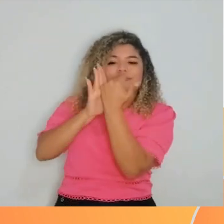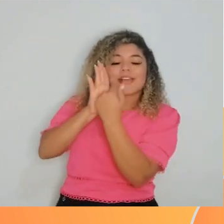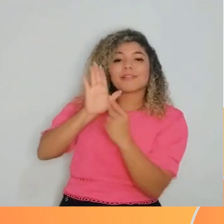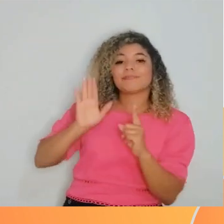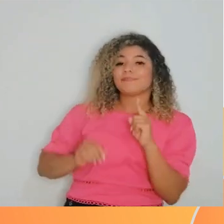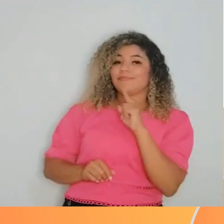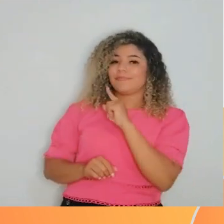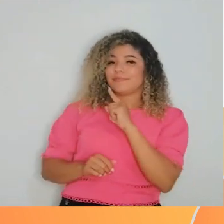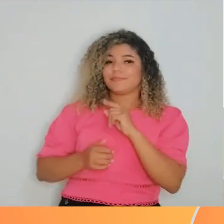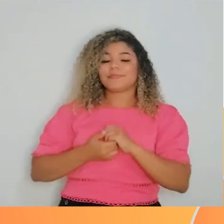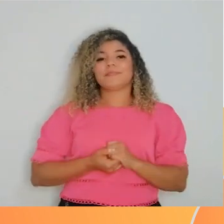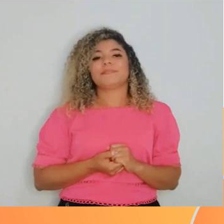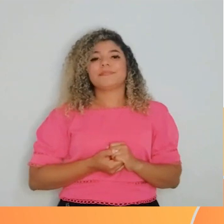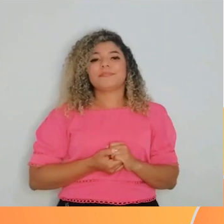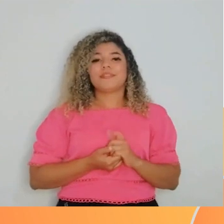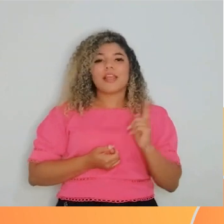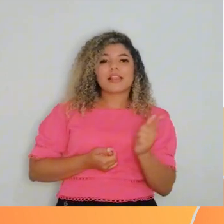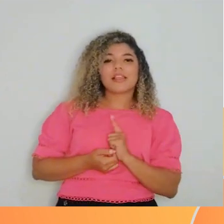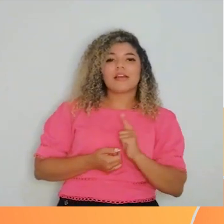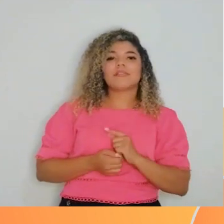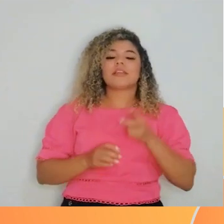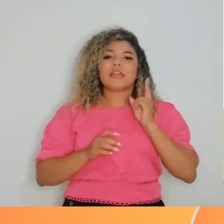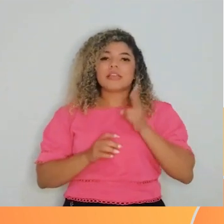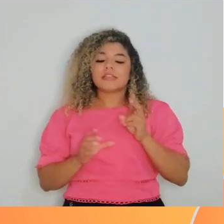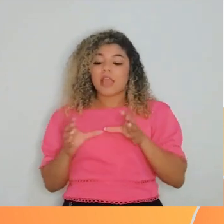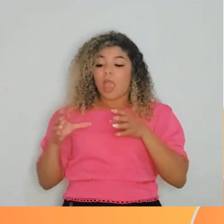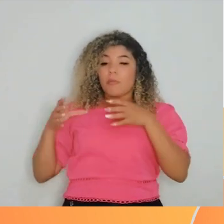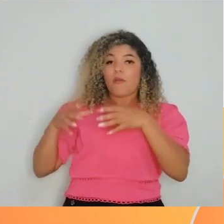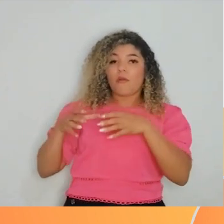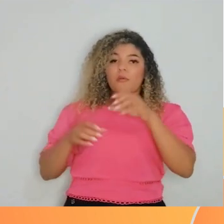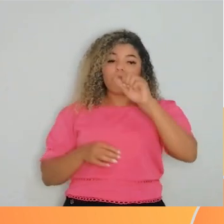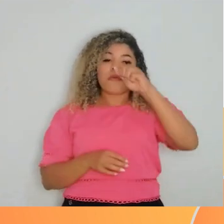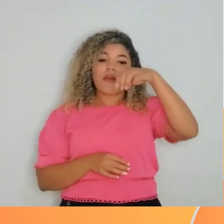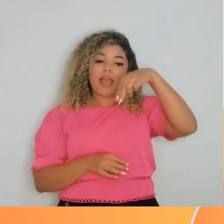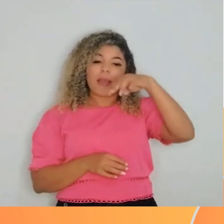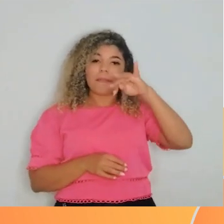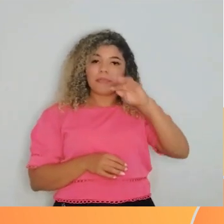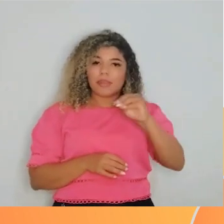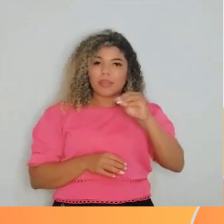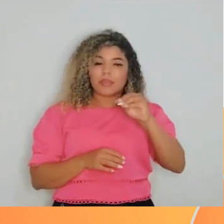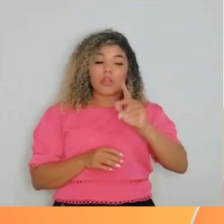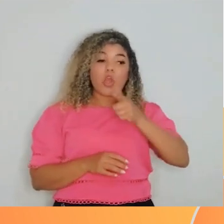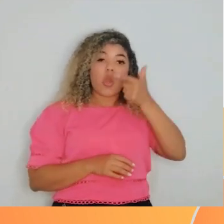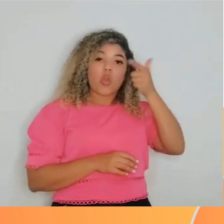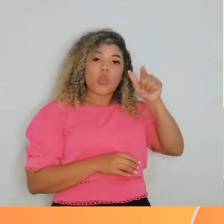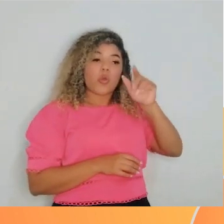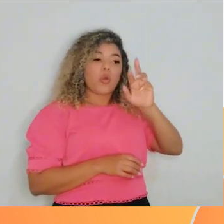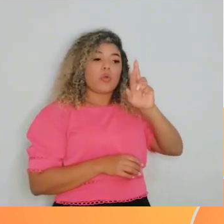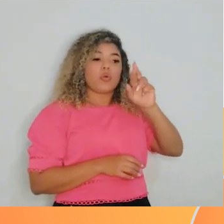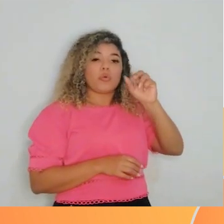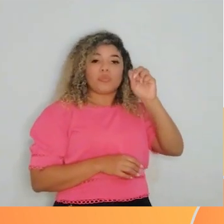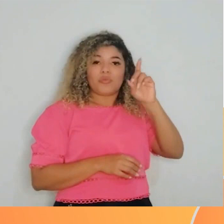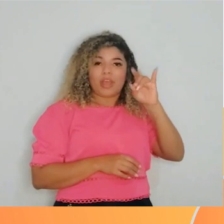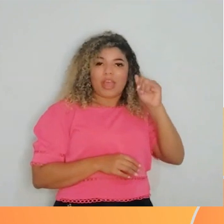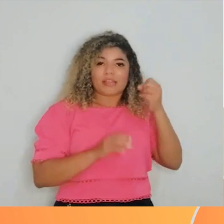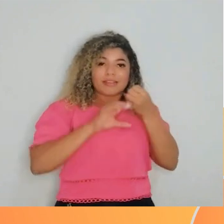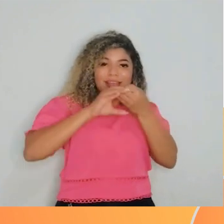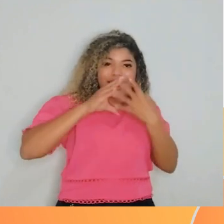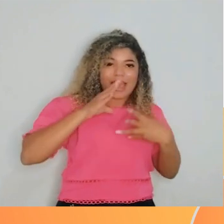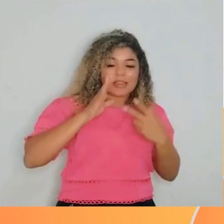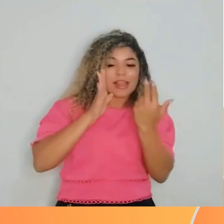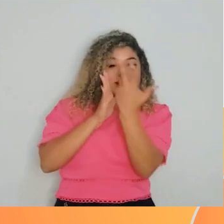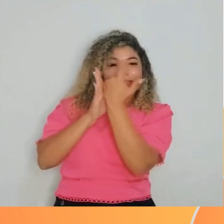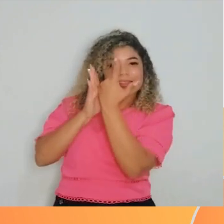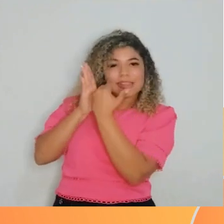isso a representação aqui esquemática. Então nós temos sempre um grupo amino, um grupo do radical, que é característico dessa